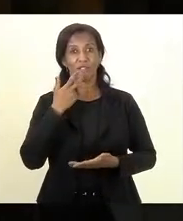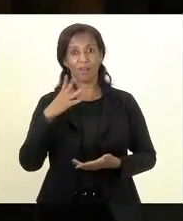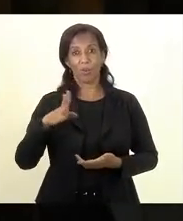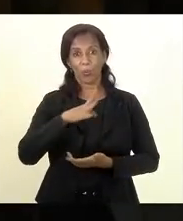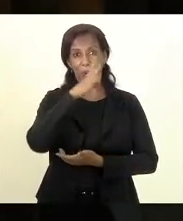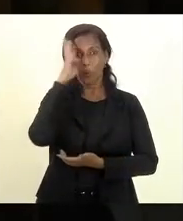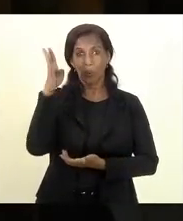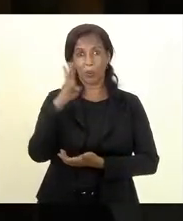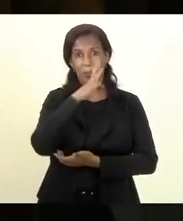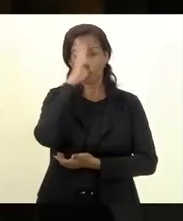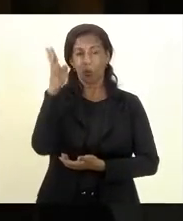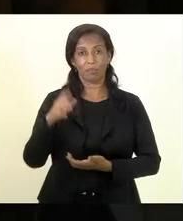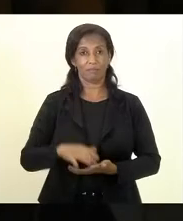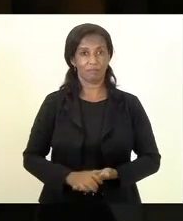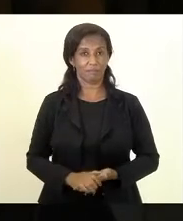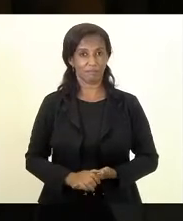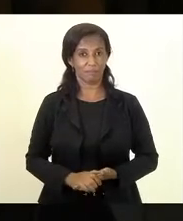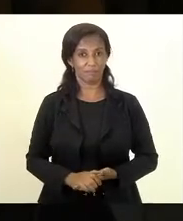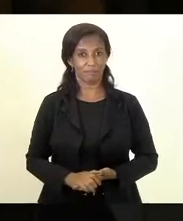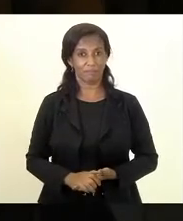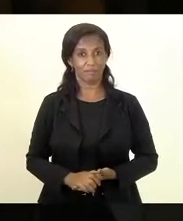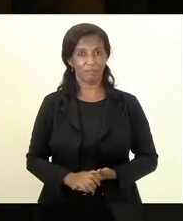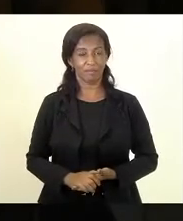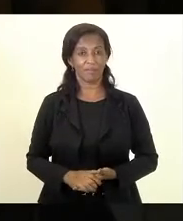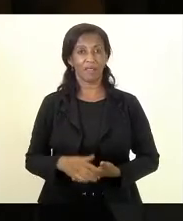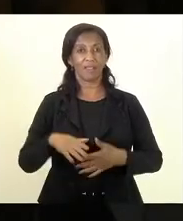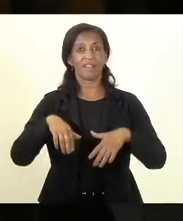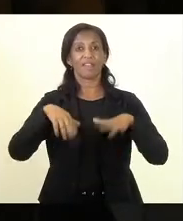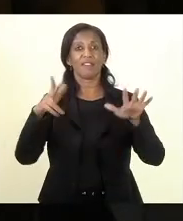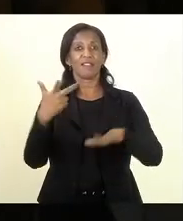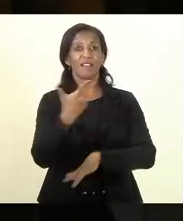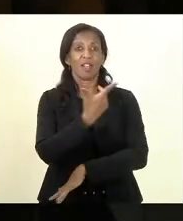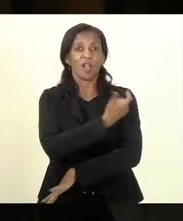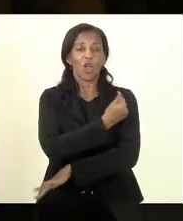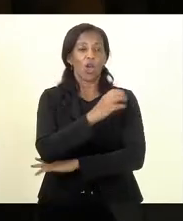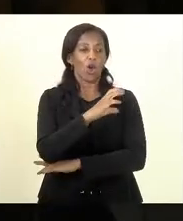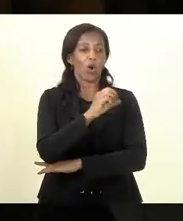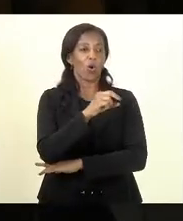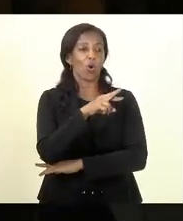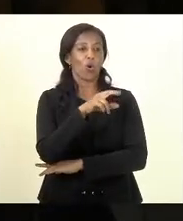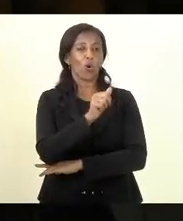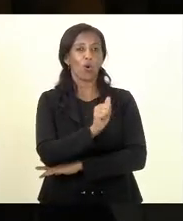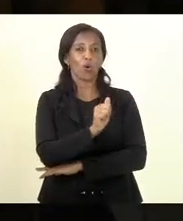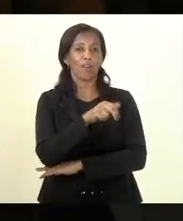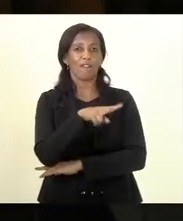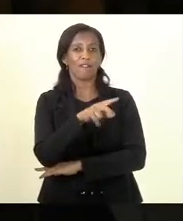absurdo de dizer que quem estava tomando Coronavac estava morrendo.